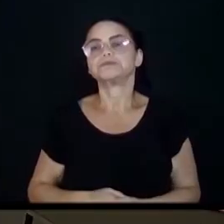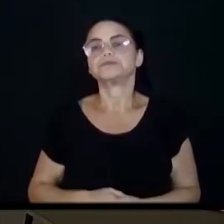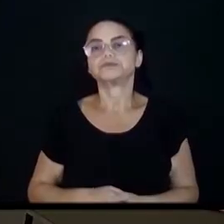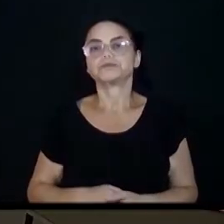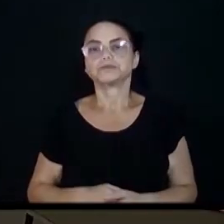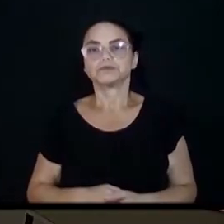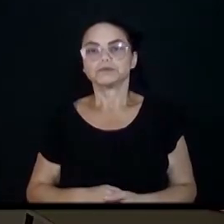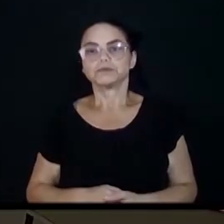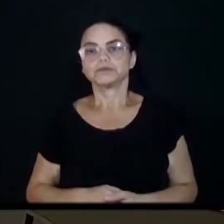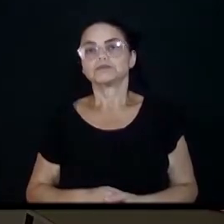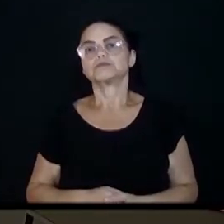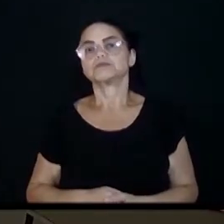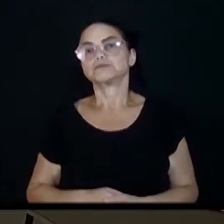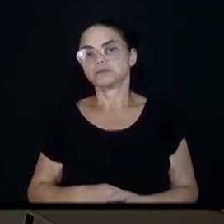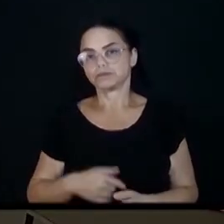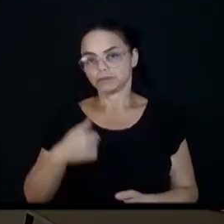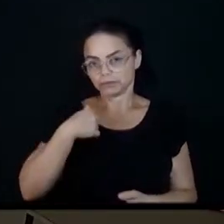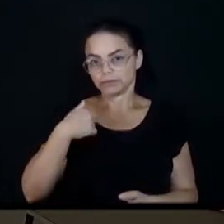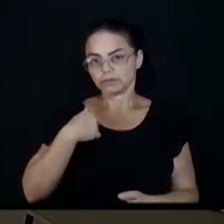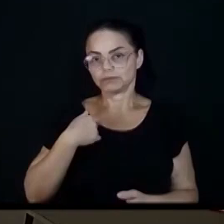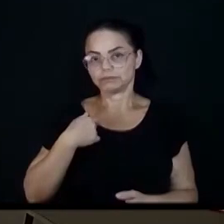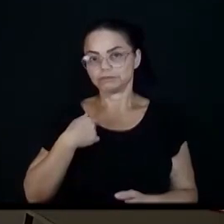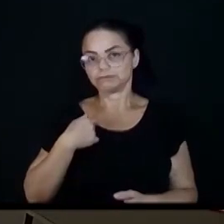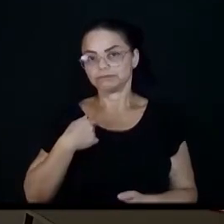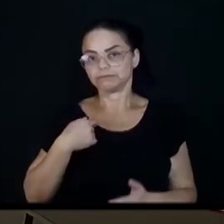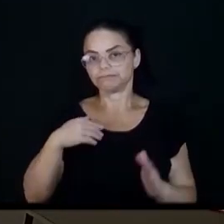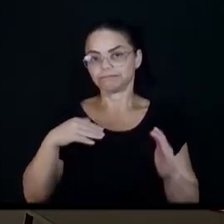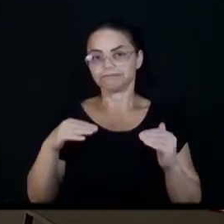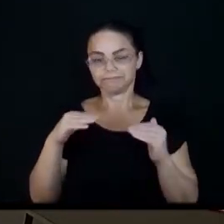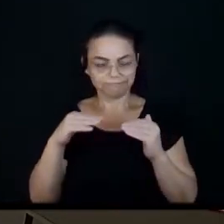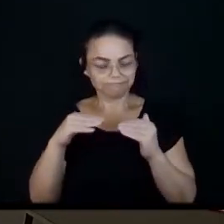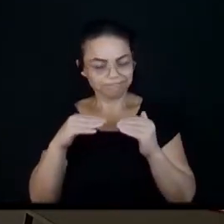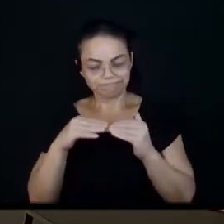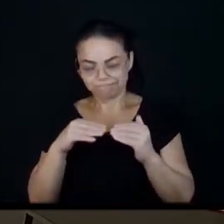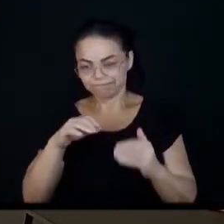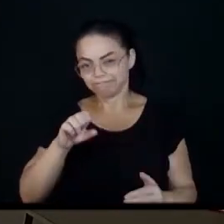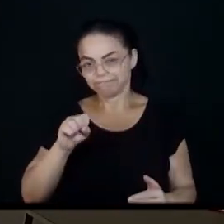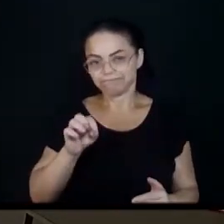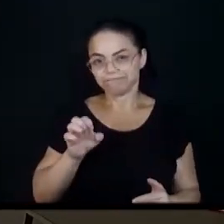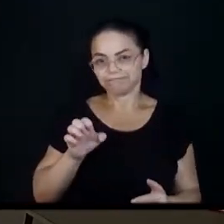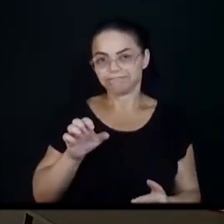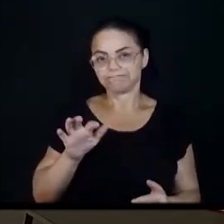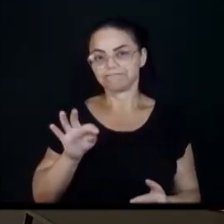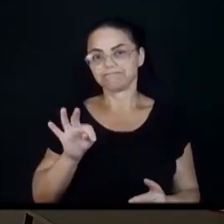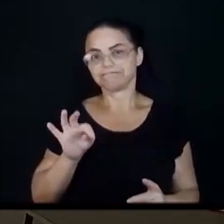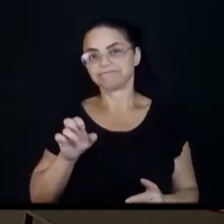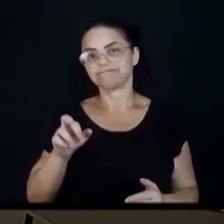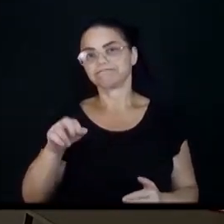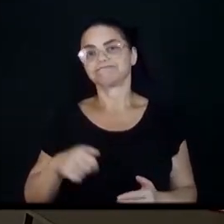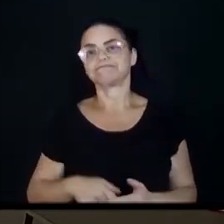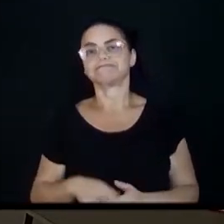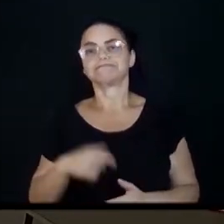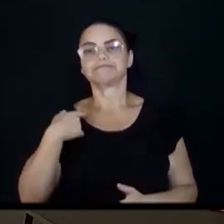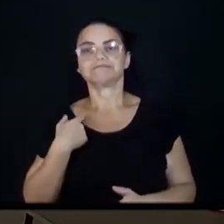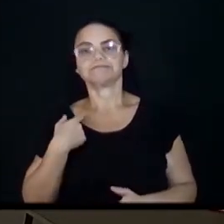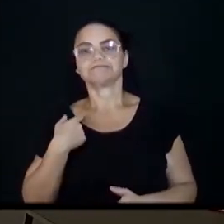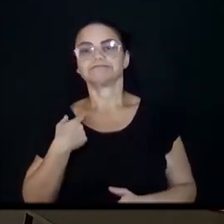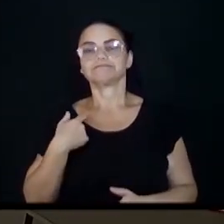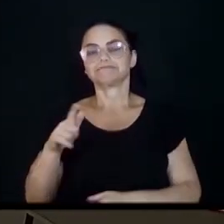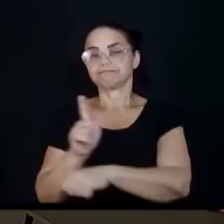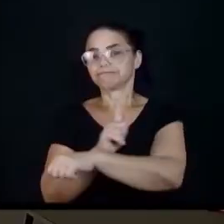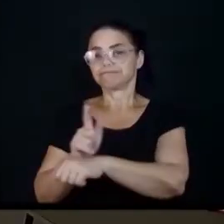Olha, eu sou obrigada a concordar com a Esther, que nesse lugar, né, de gestão, ainda que